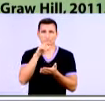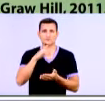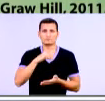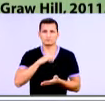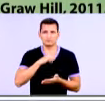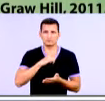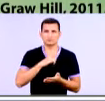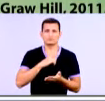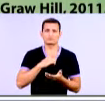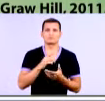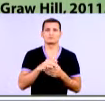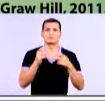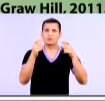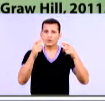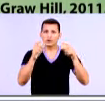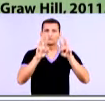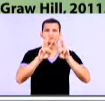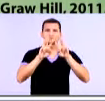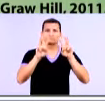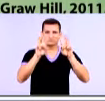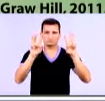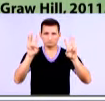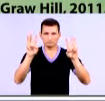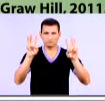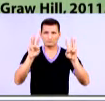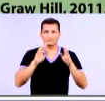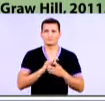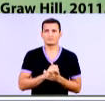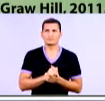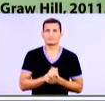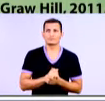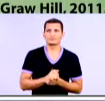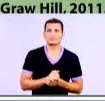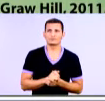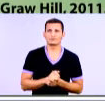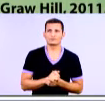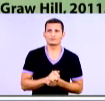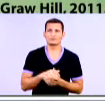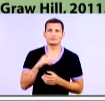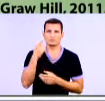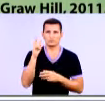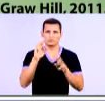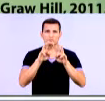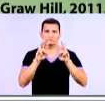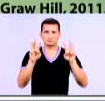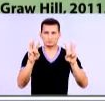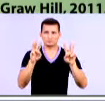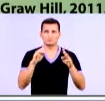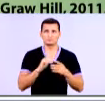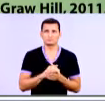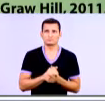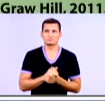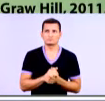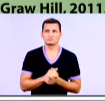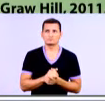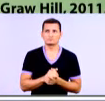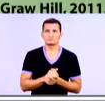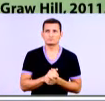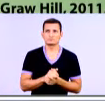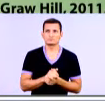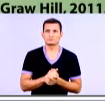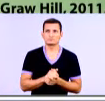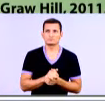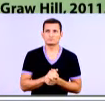aí à disposição. E nós temos também um outro site do GIMP aqui, que